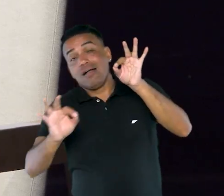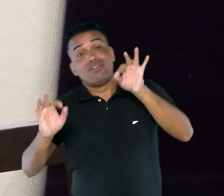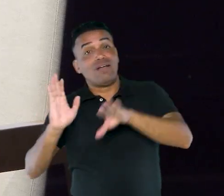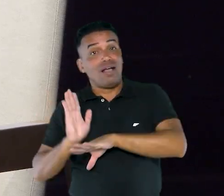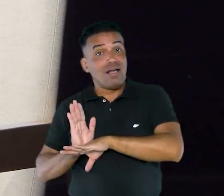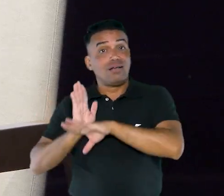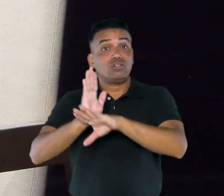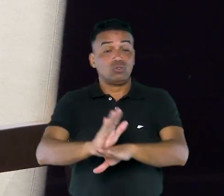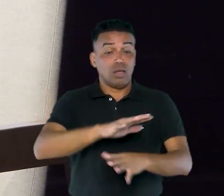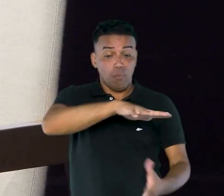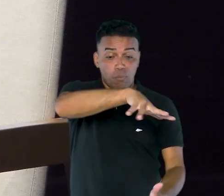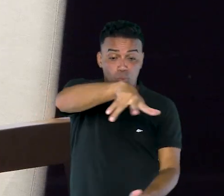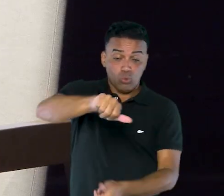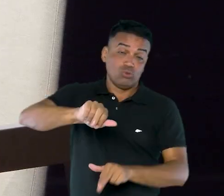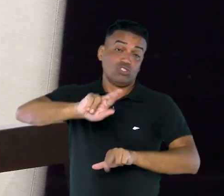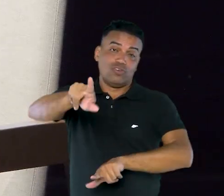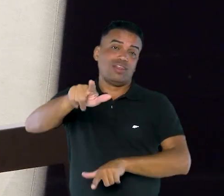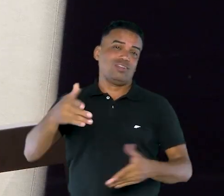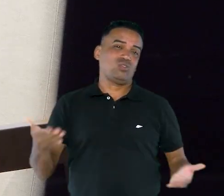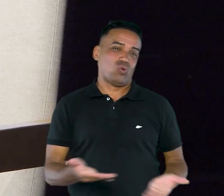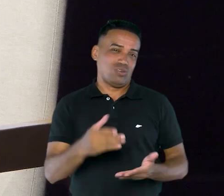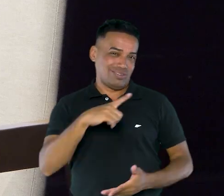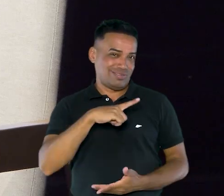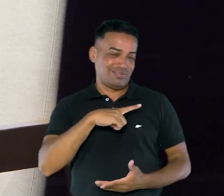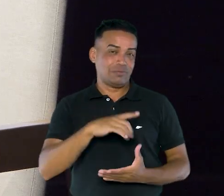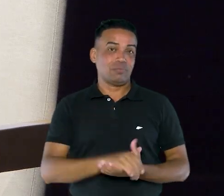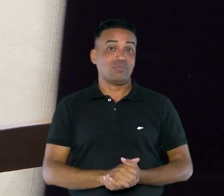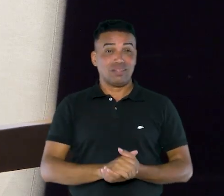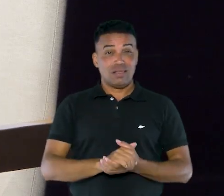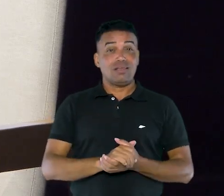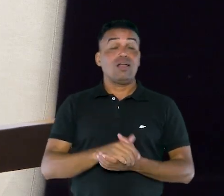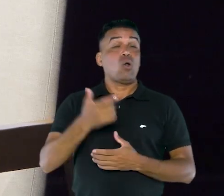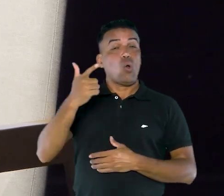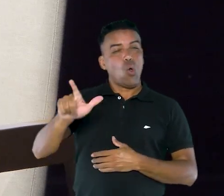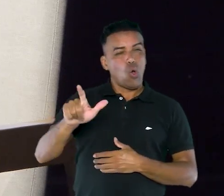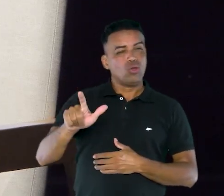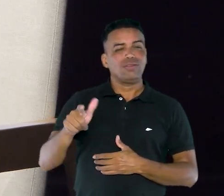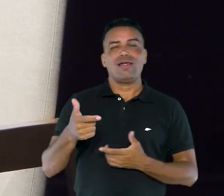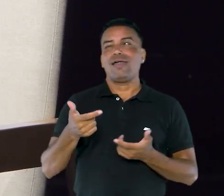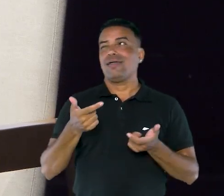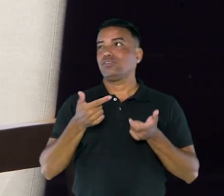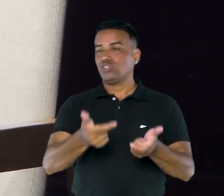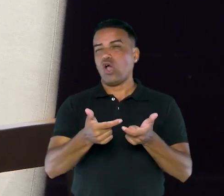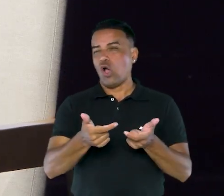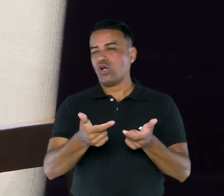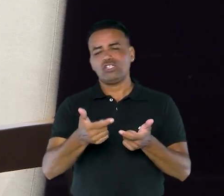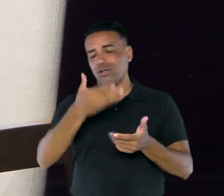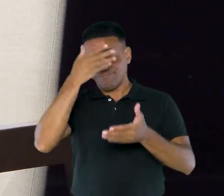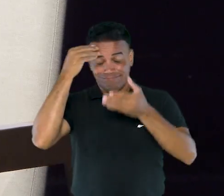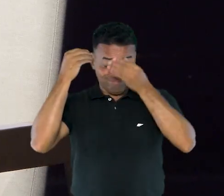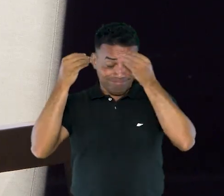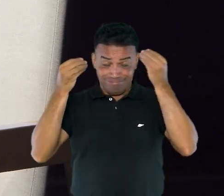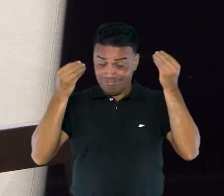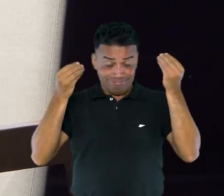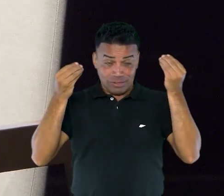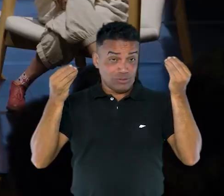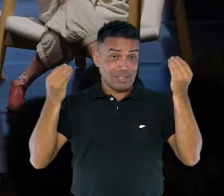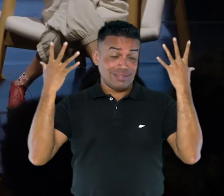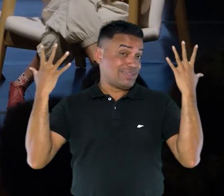nos conduzir a um mundo diferente do que a gente vive. Então, isso era uma coisa. A outra, para a sorte de vocês todos, eu esqueci.